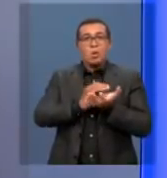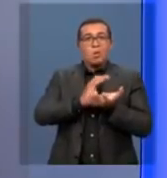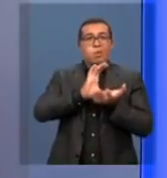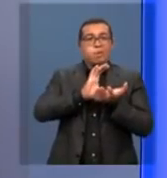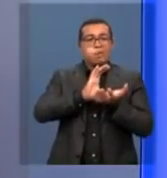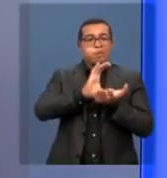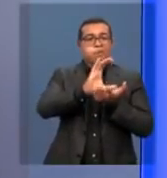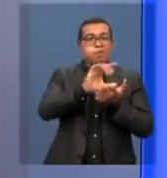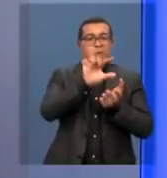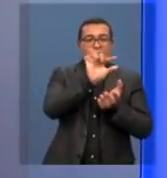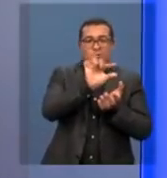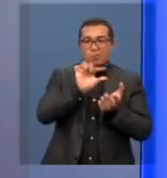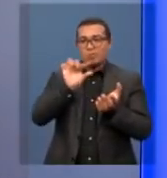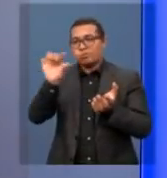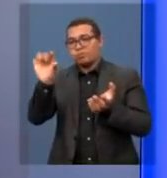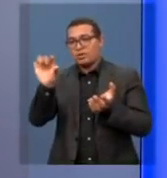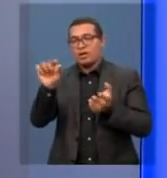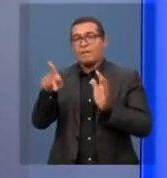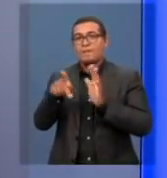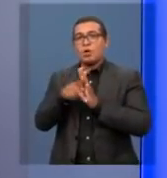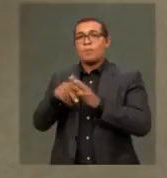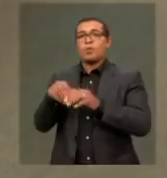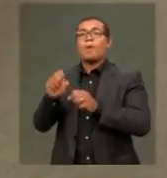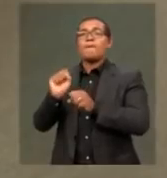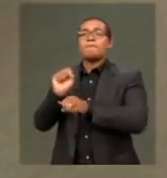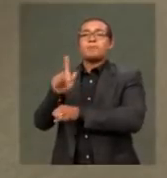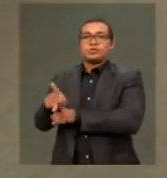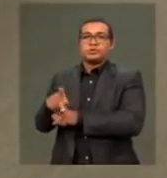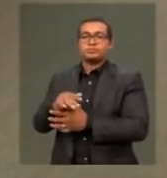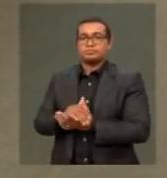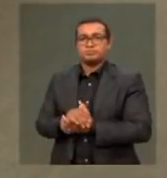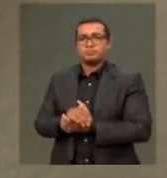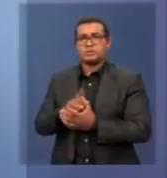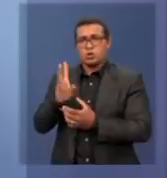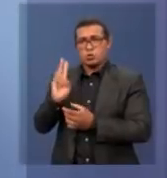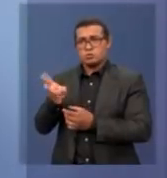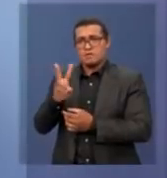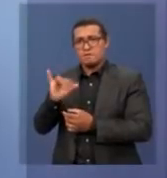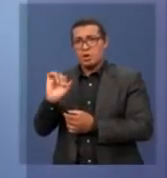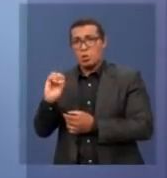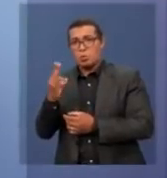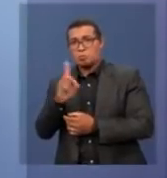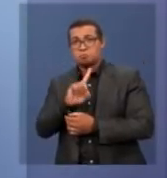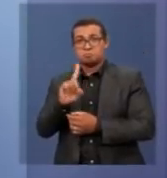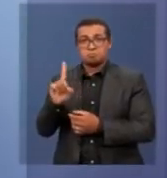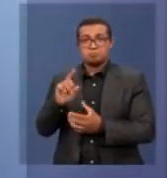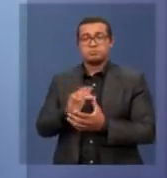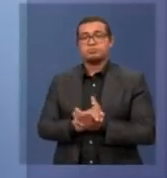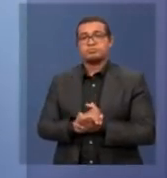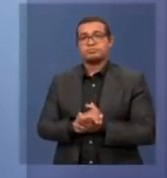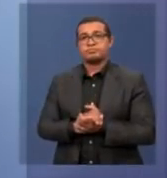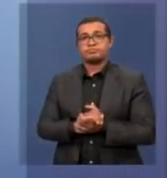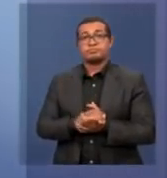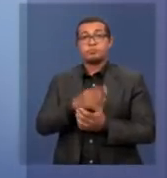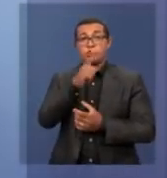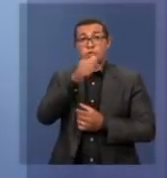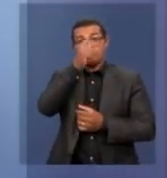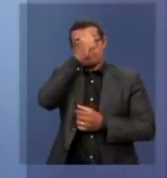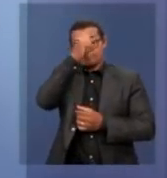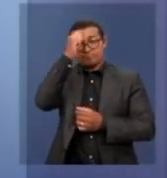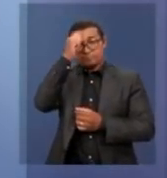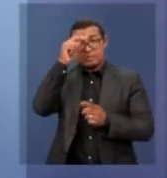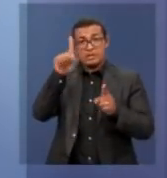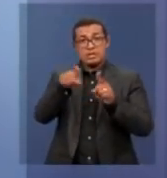isso você vai fazer um compromisso de não fazer isso no seu próximo governo andré e população capixaba assim tudo que eu